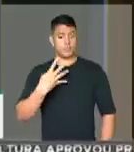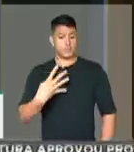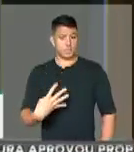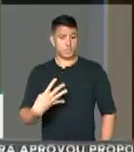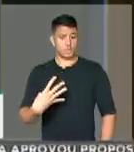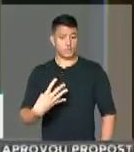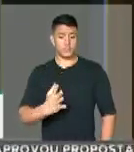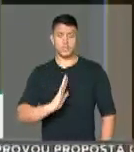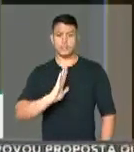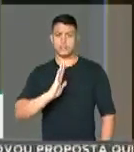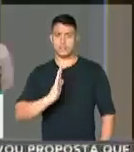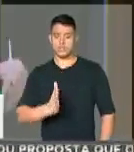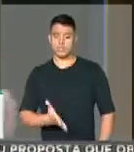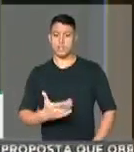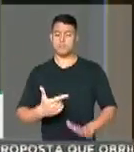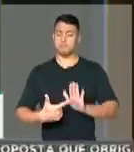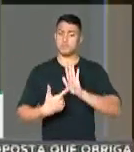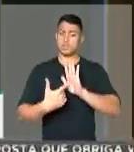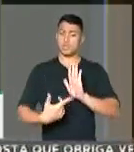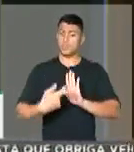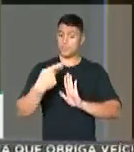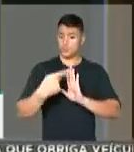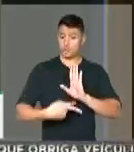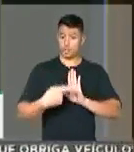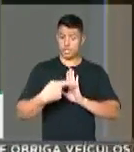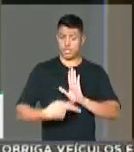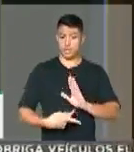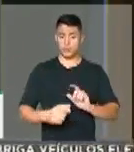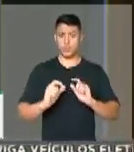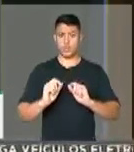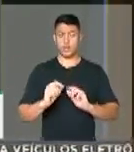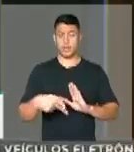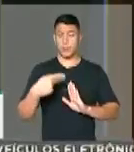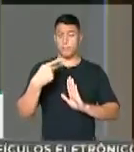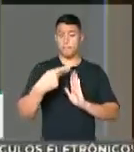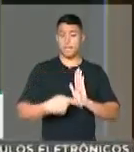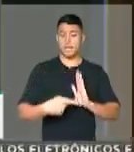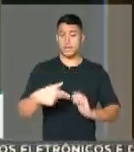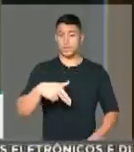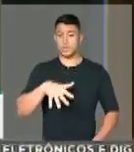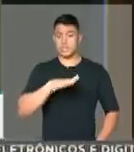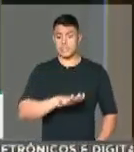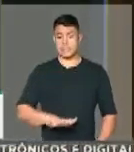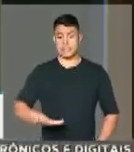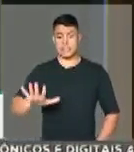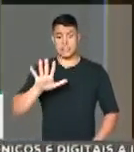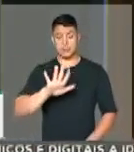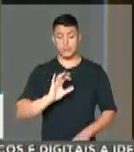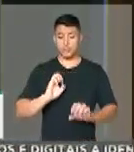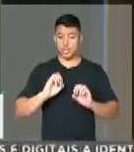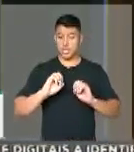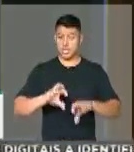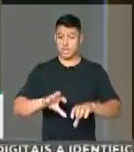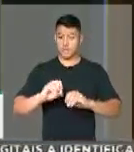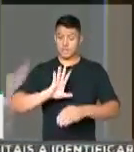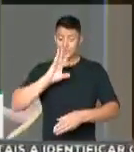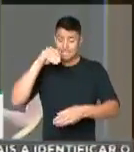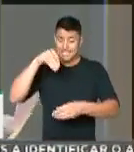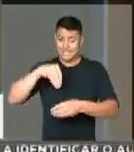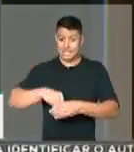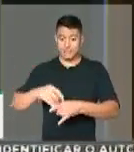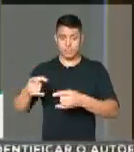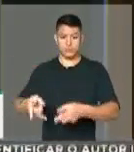por exemplo, aqui um projeto que está tramitando, que é o Plano Nacional de Educação nas